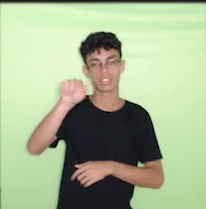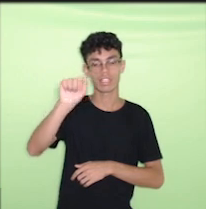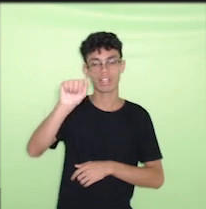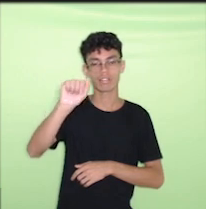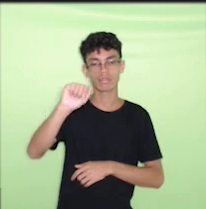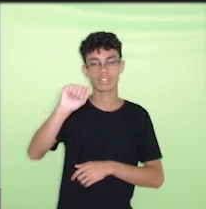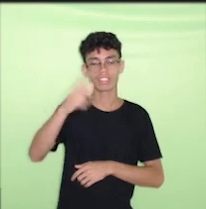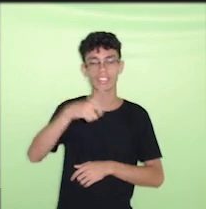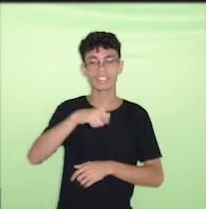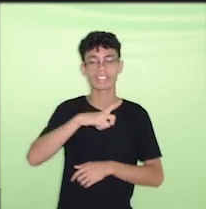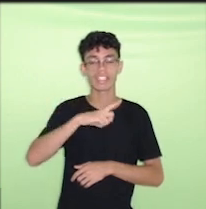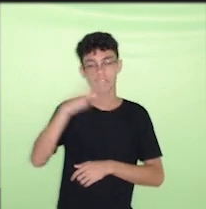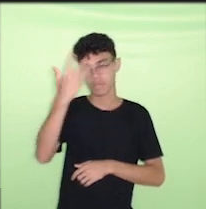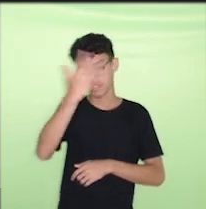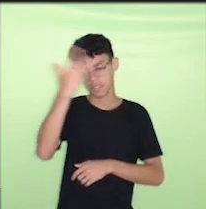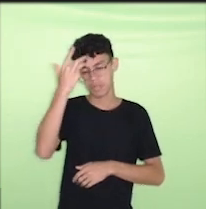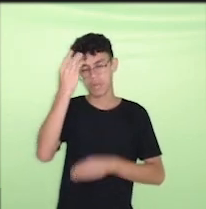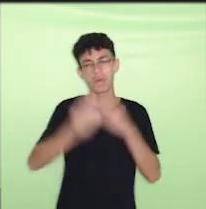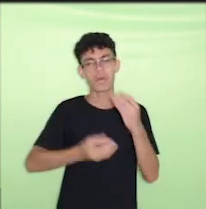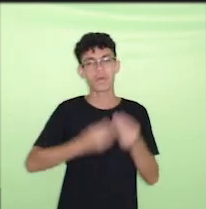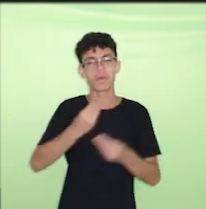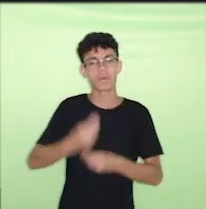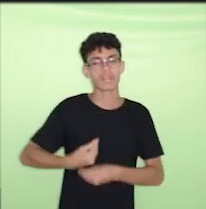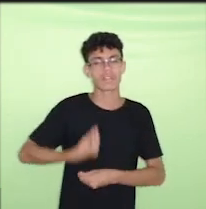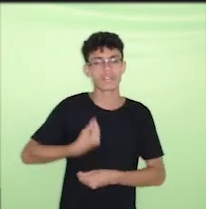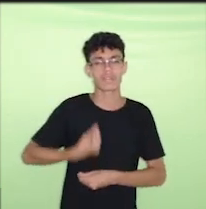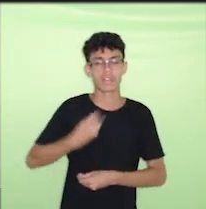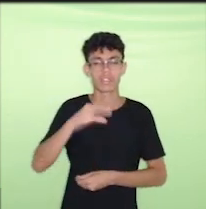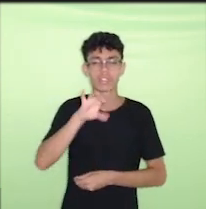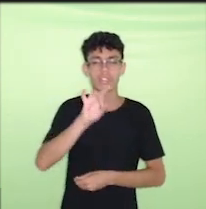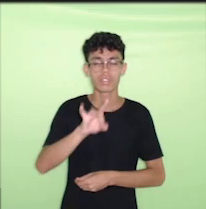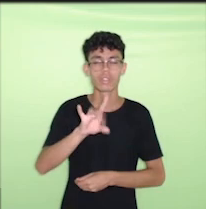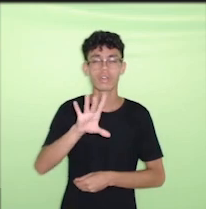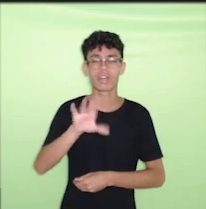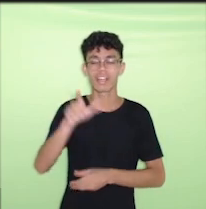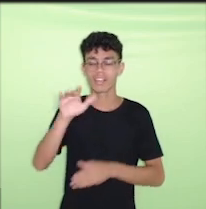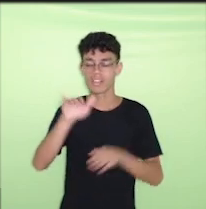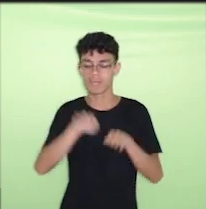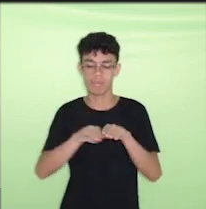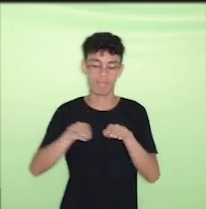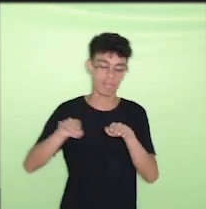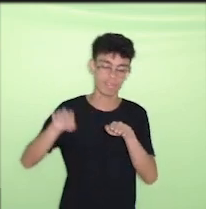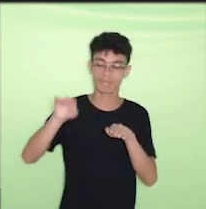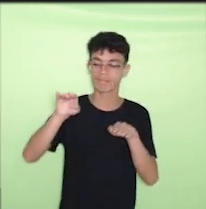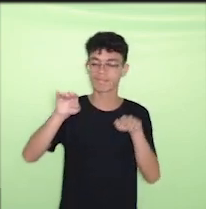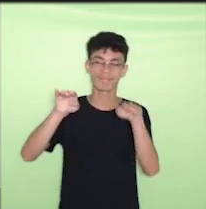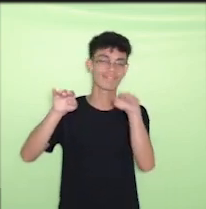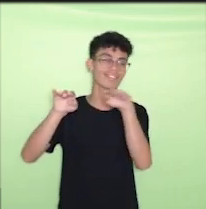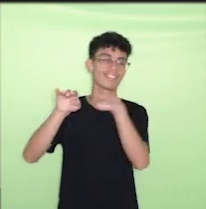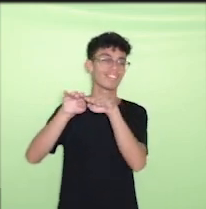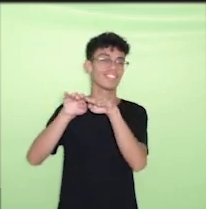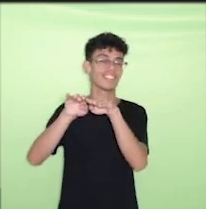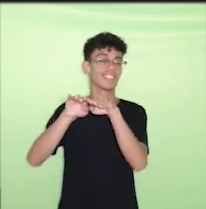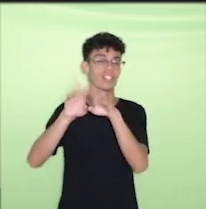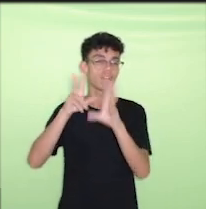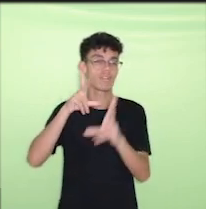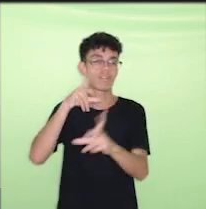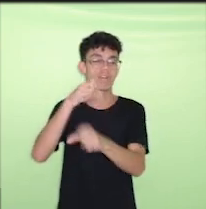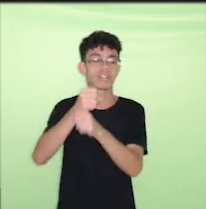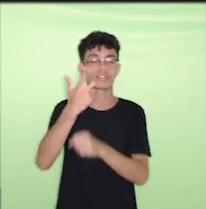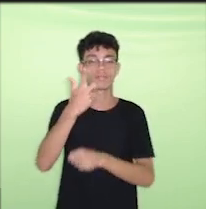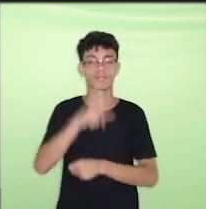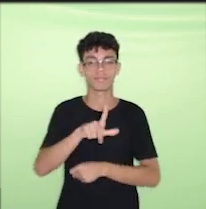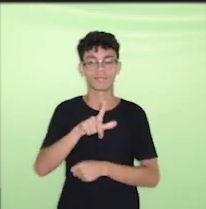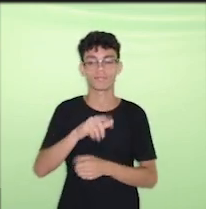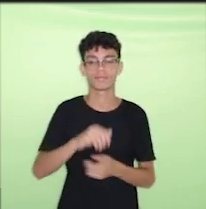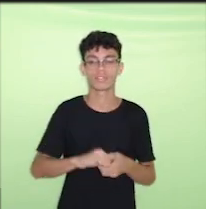muitos da nossa classe não sobreviveriam, e só agora que essa classe está começando a se fortalecer novamente.